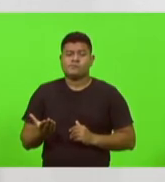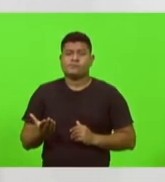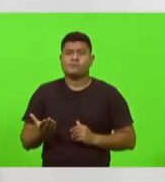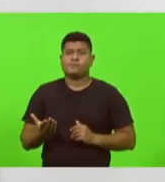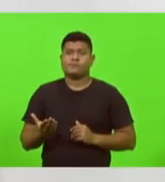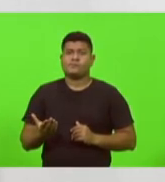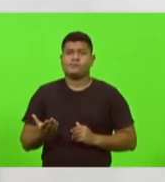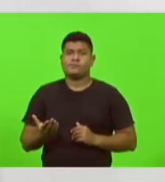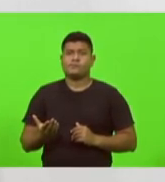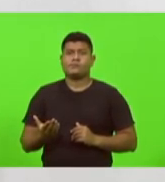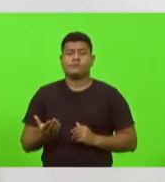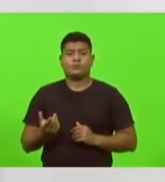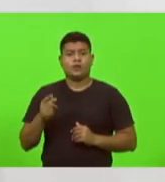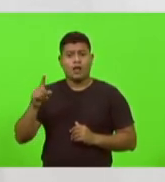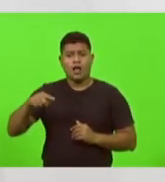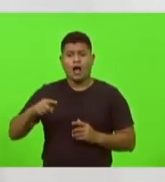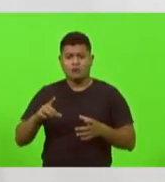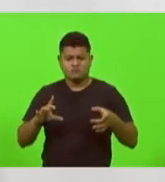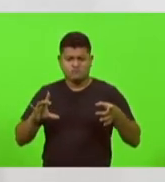leal,